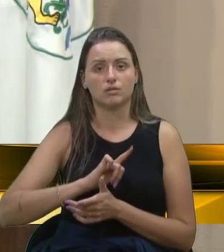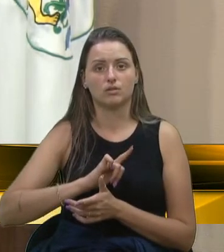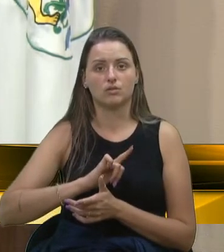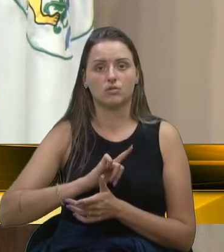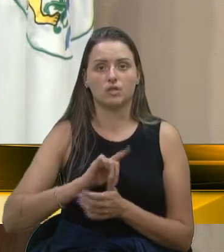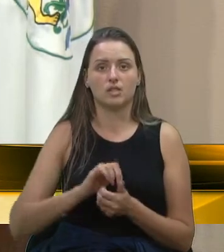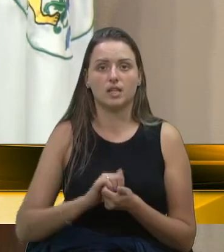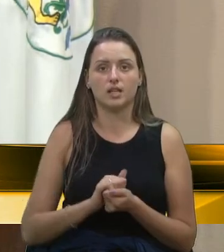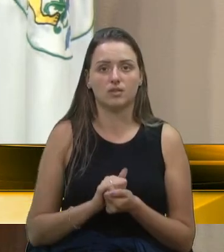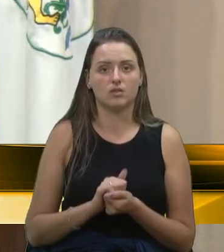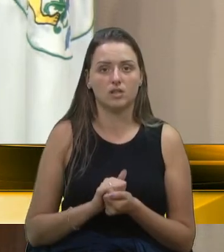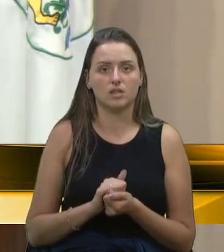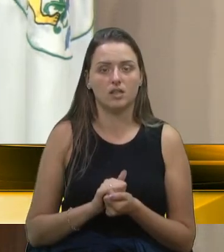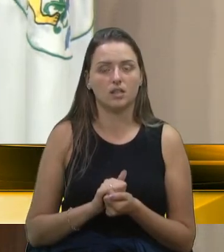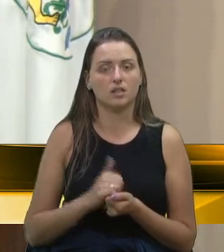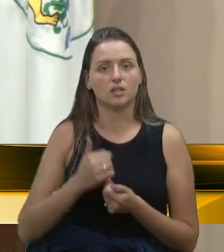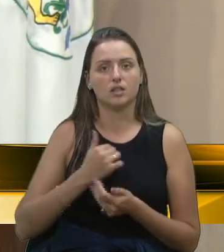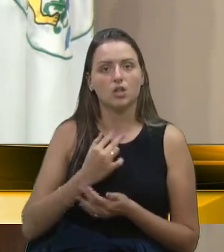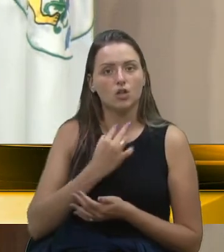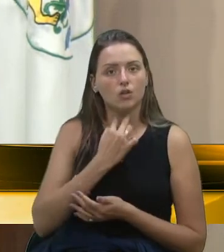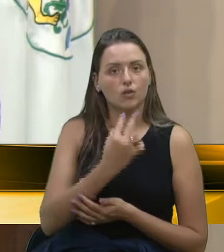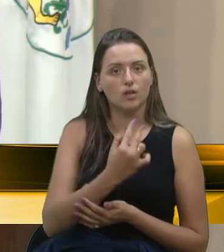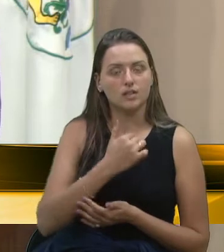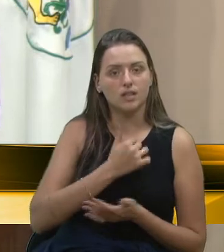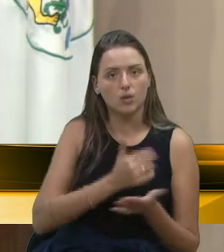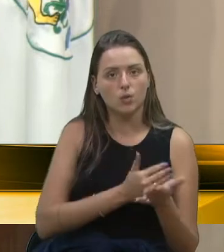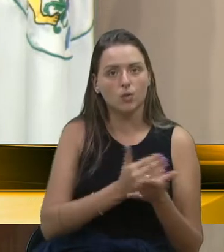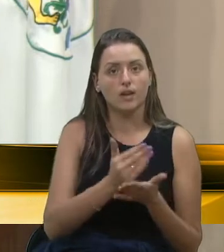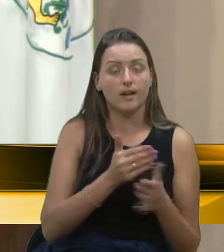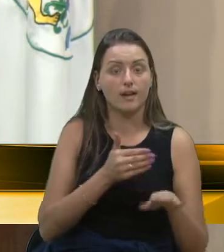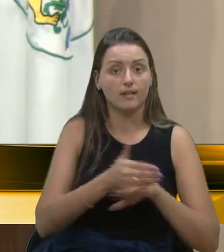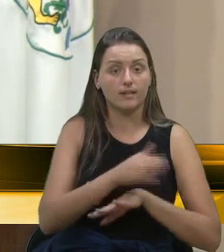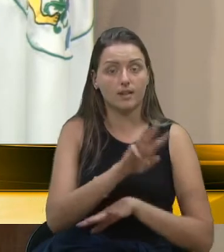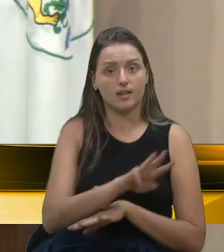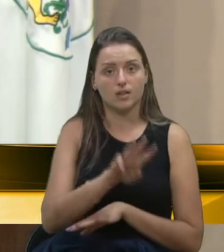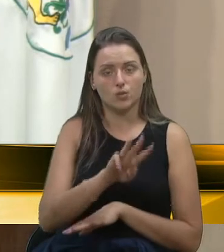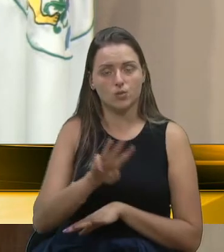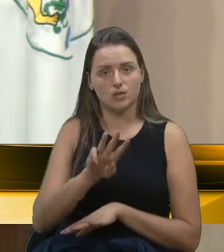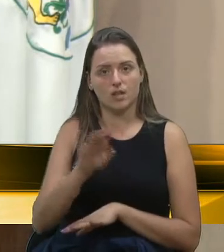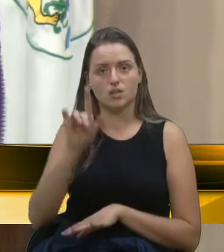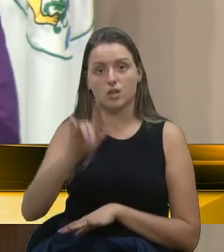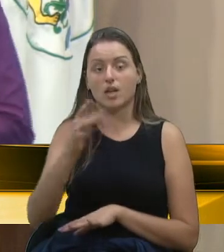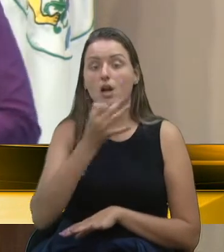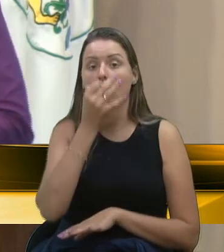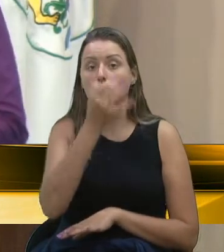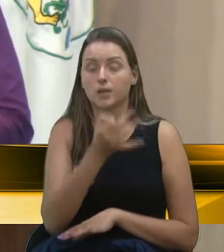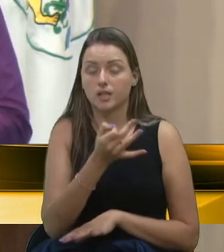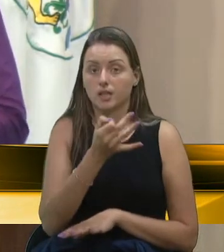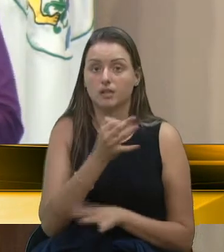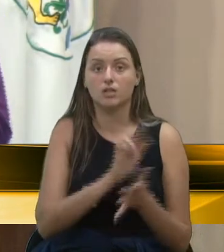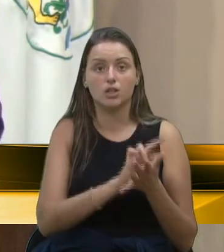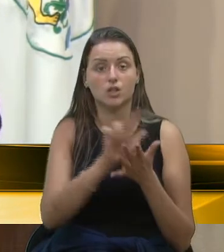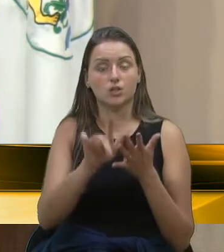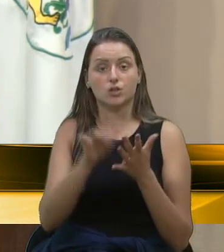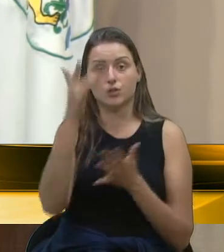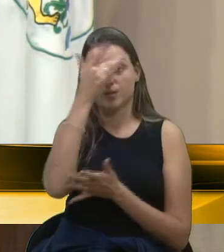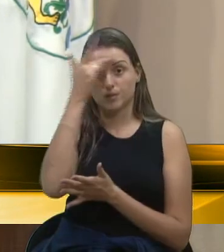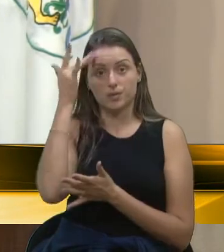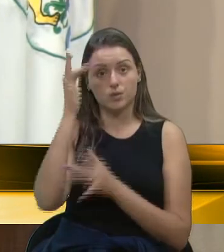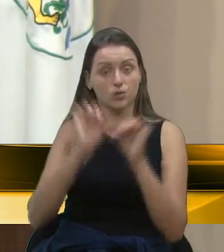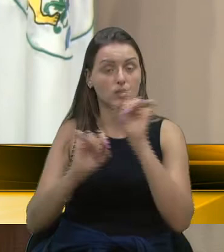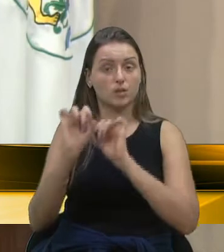porque Vozes da Educação, eu entrei nesse site, e é a opinião de várias pessoas sobre o